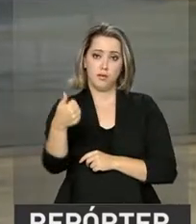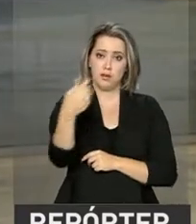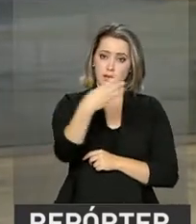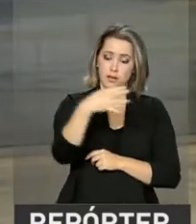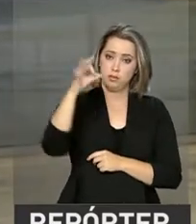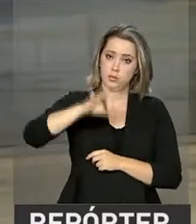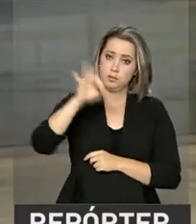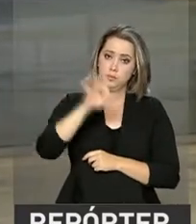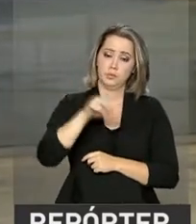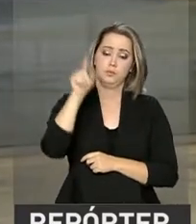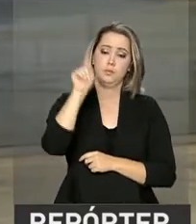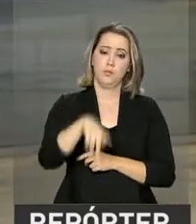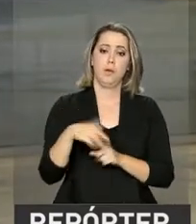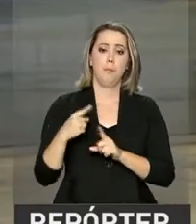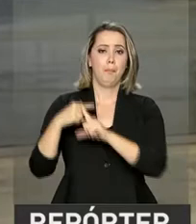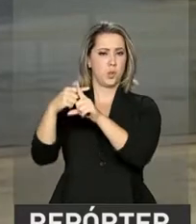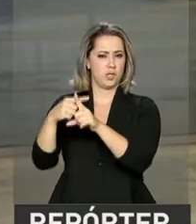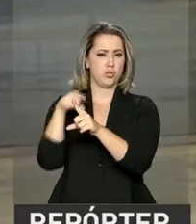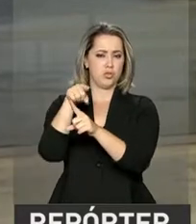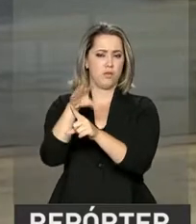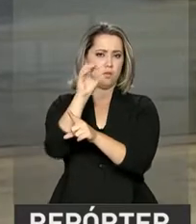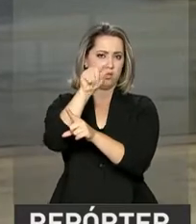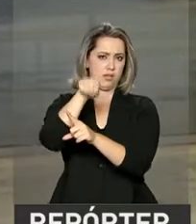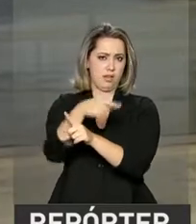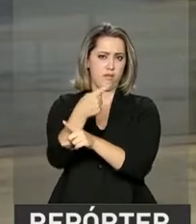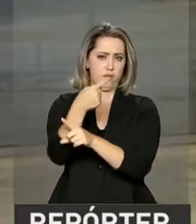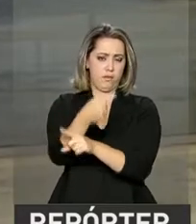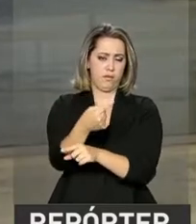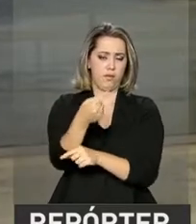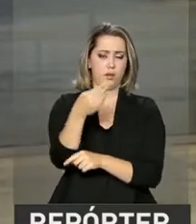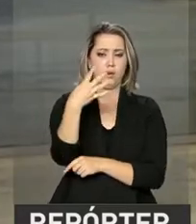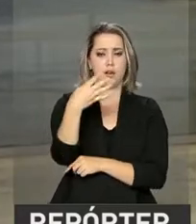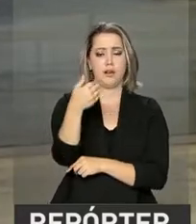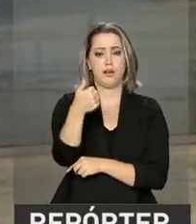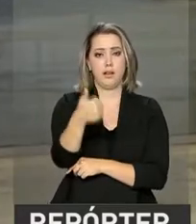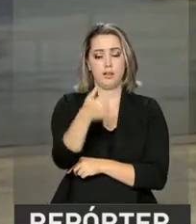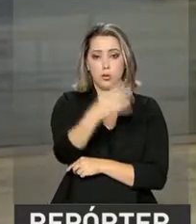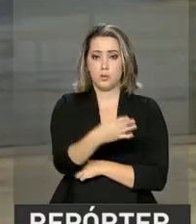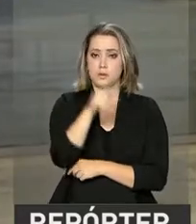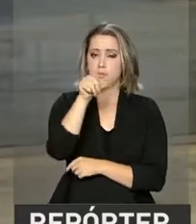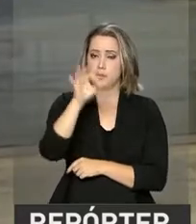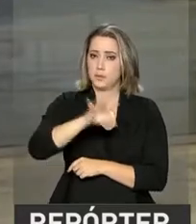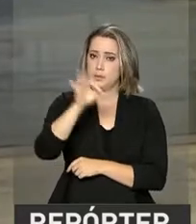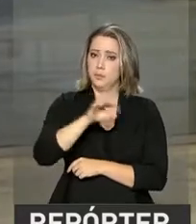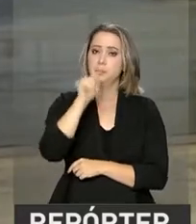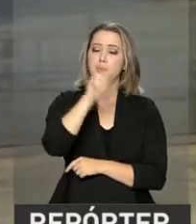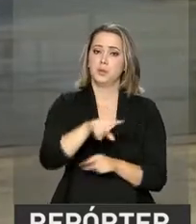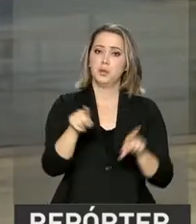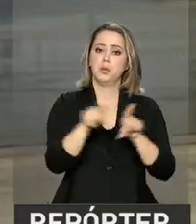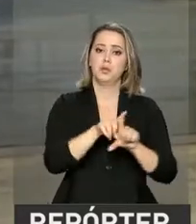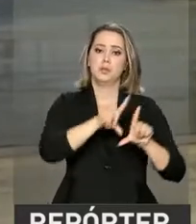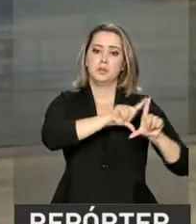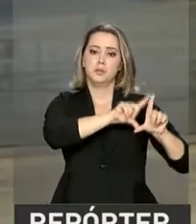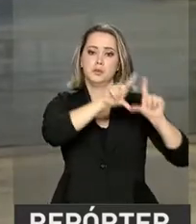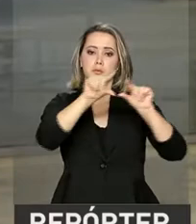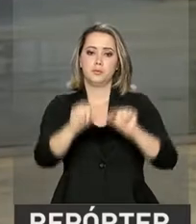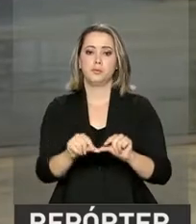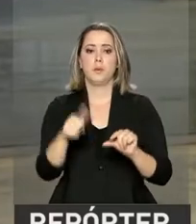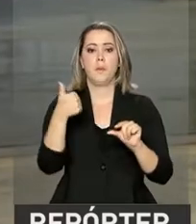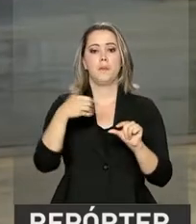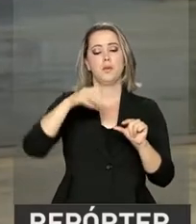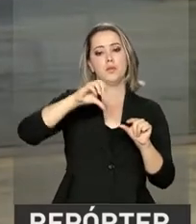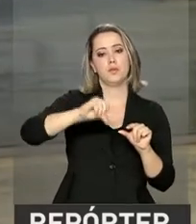0,14%, uma variação positiva de 0,14%. Também a menor desde